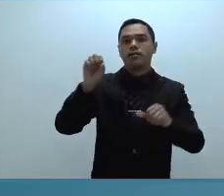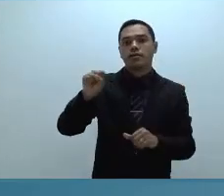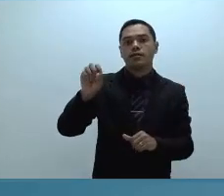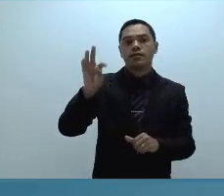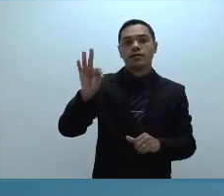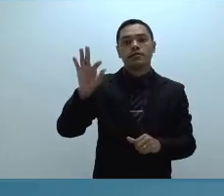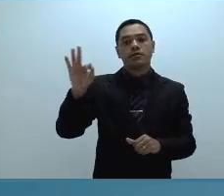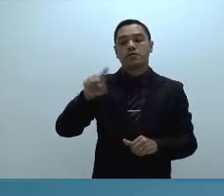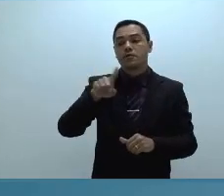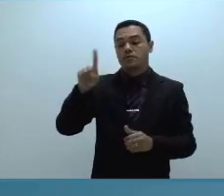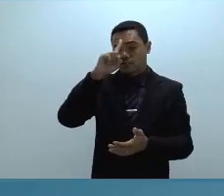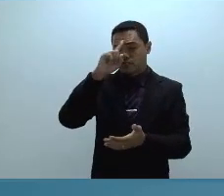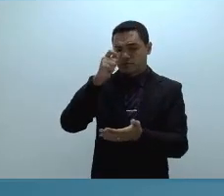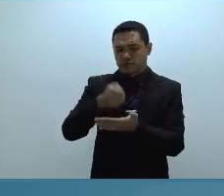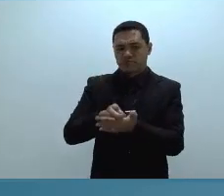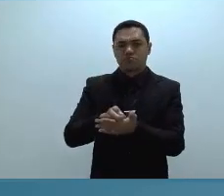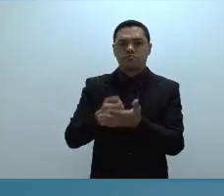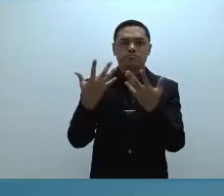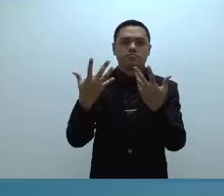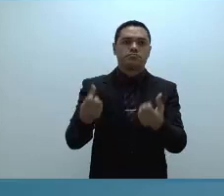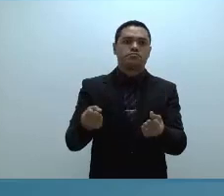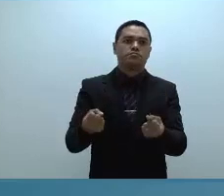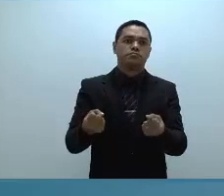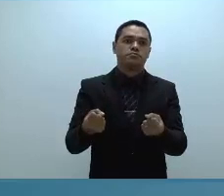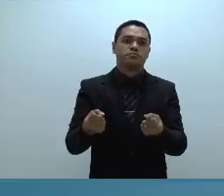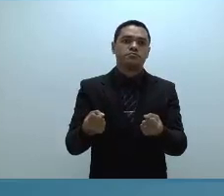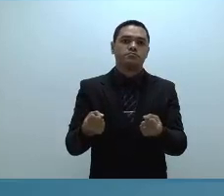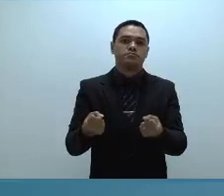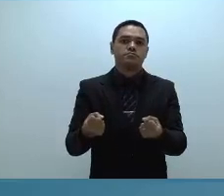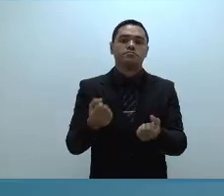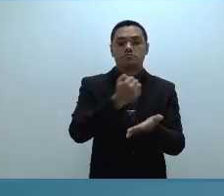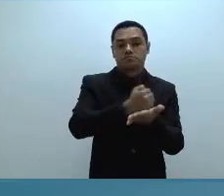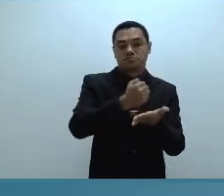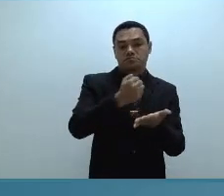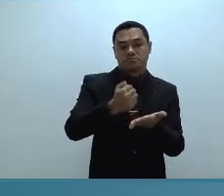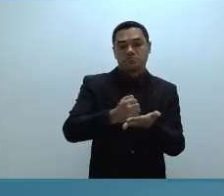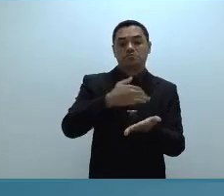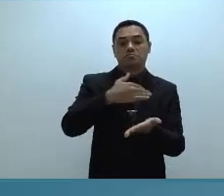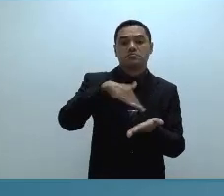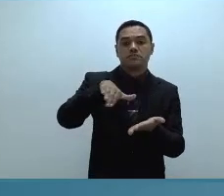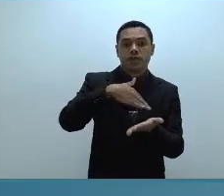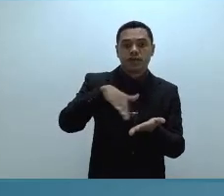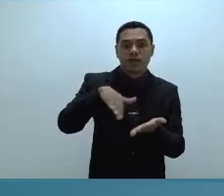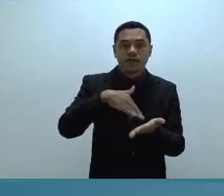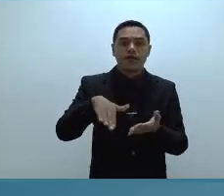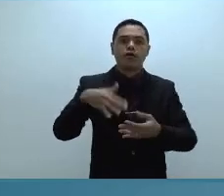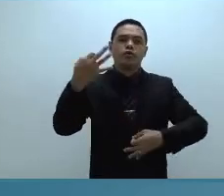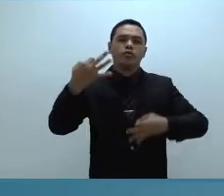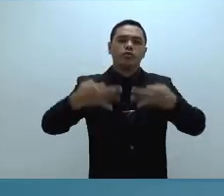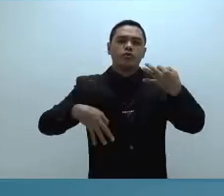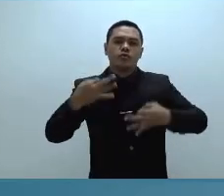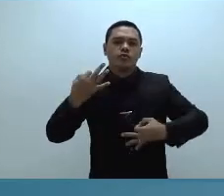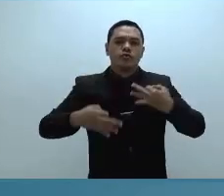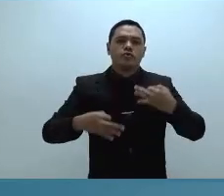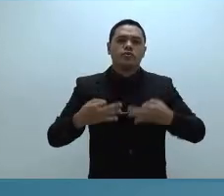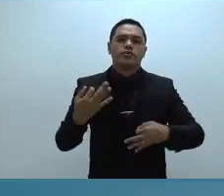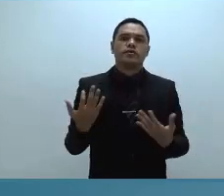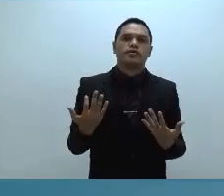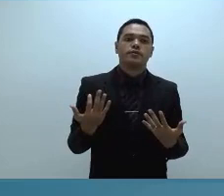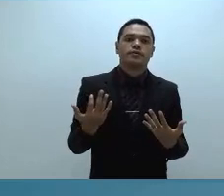conforme que constata na certidão expedida pela Secretaria Judiciária, documento